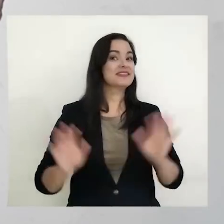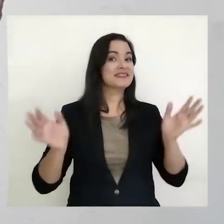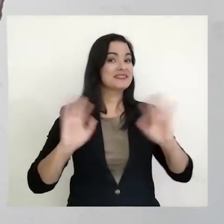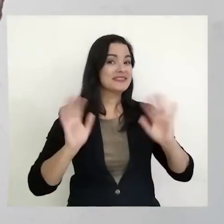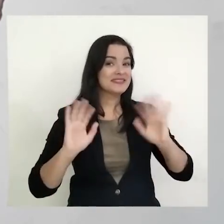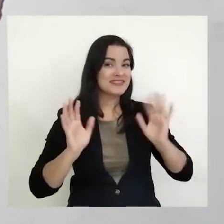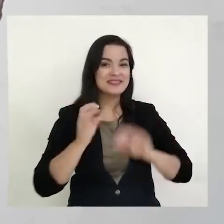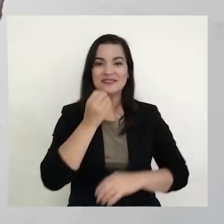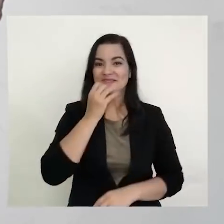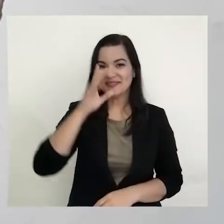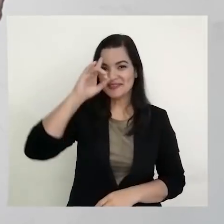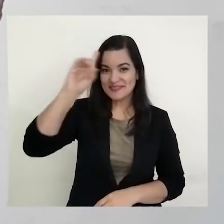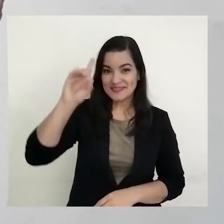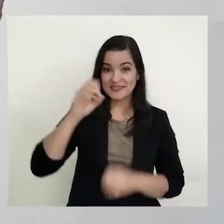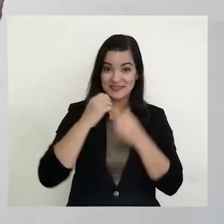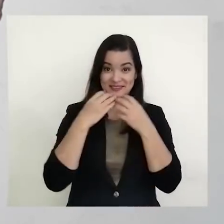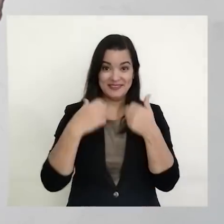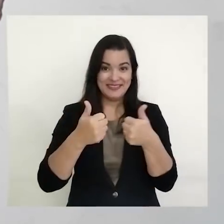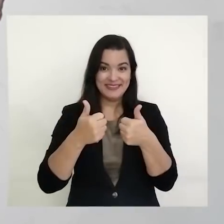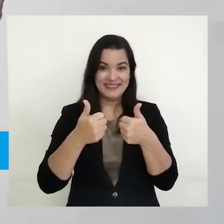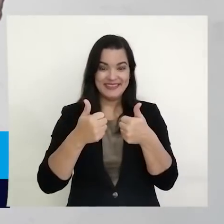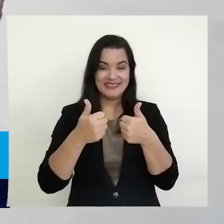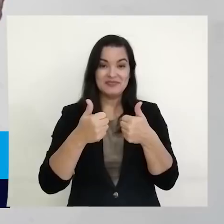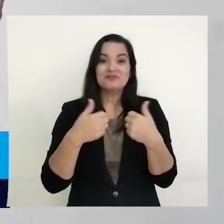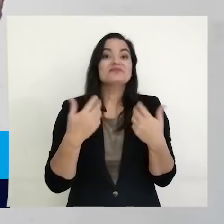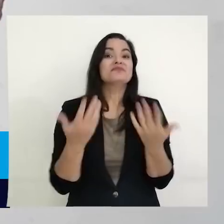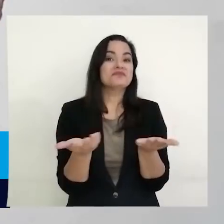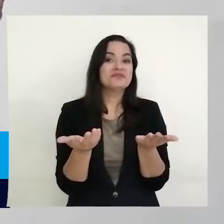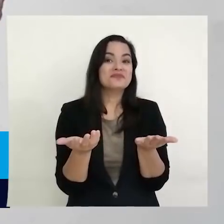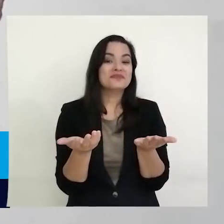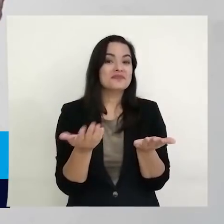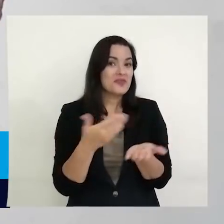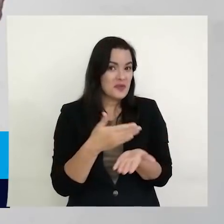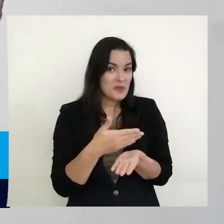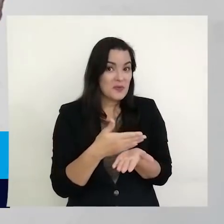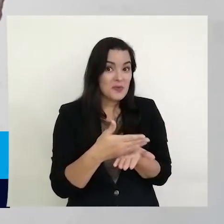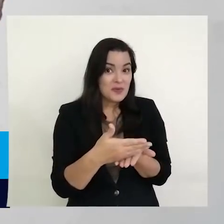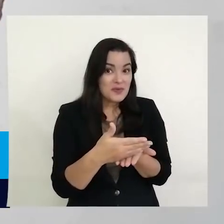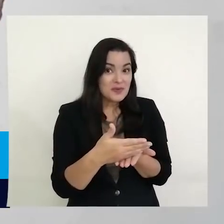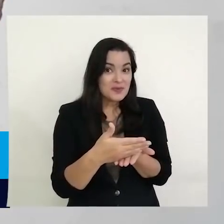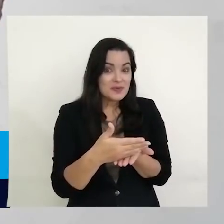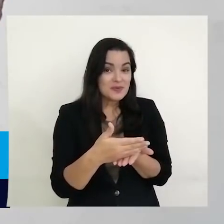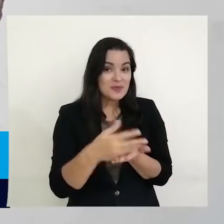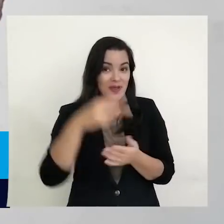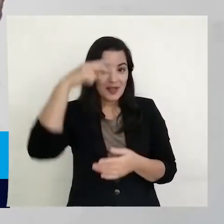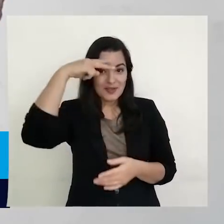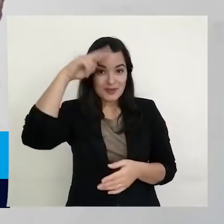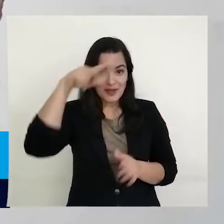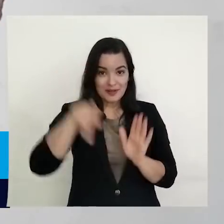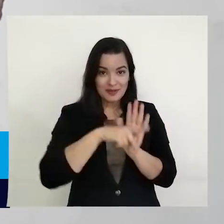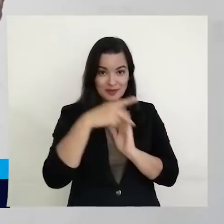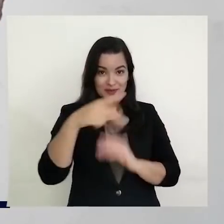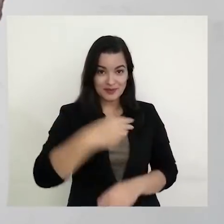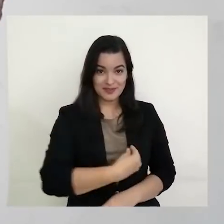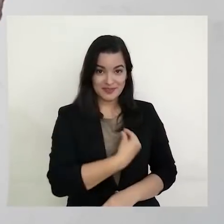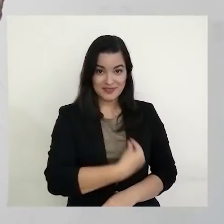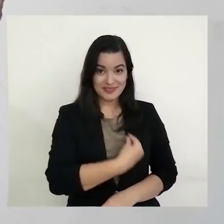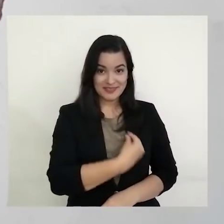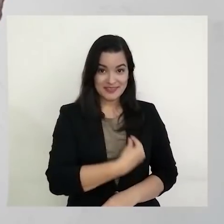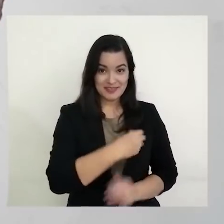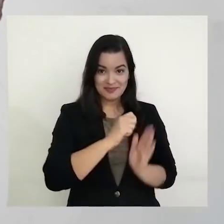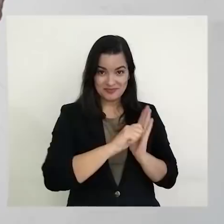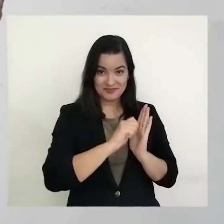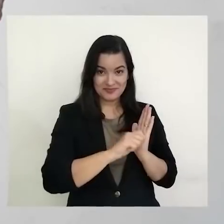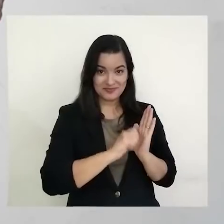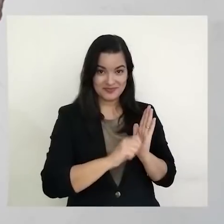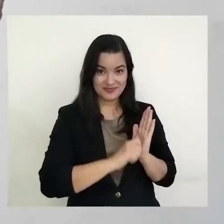Bom dia, turma, tudo bem? E aí? Começaram a produzir a autobiografia de vocês?